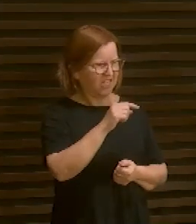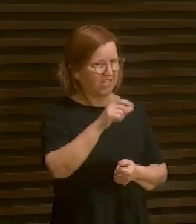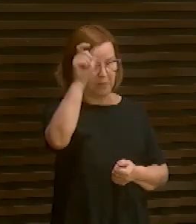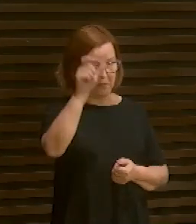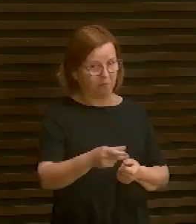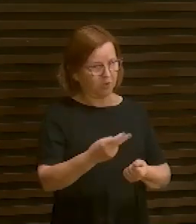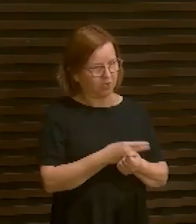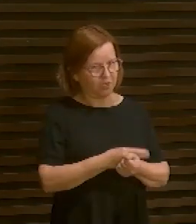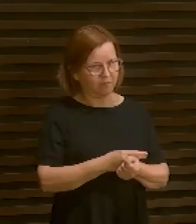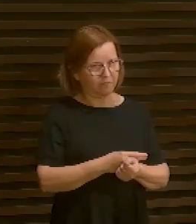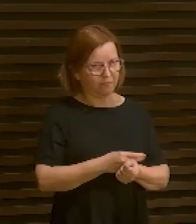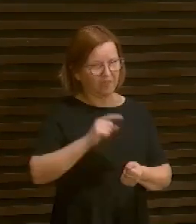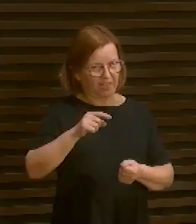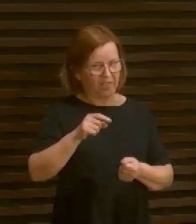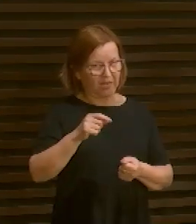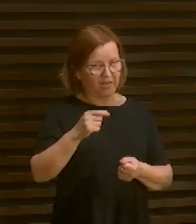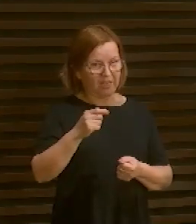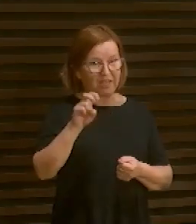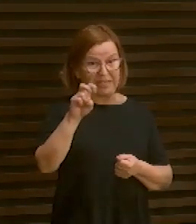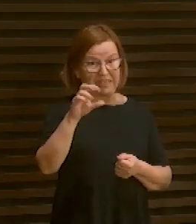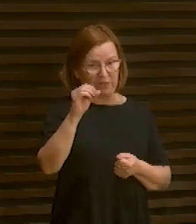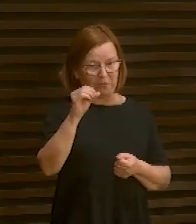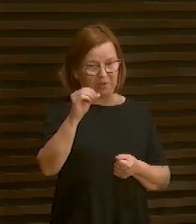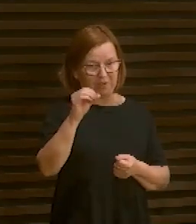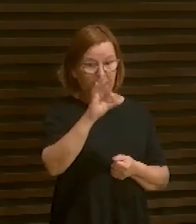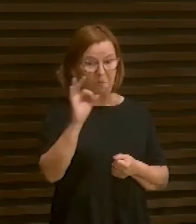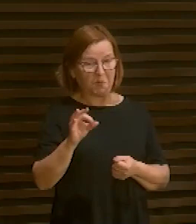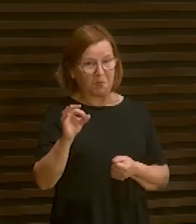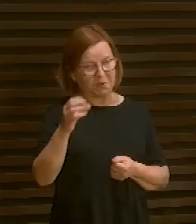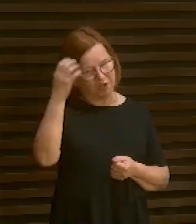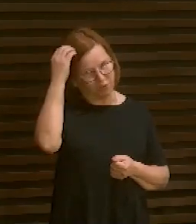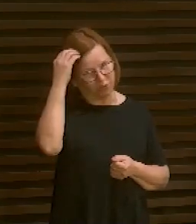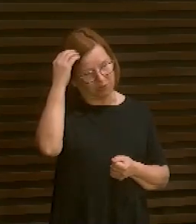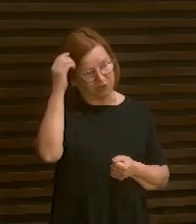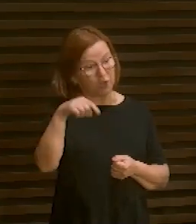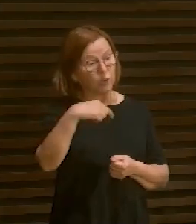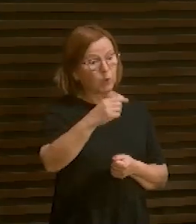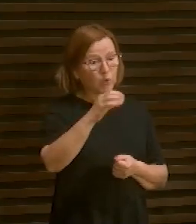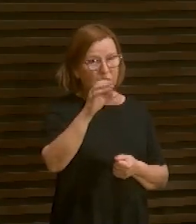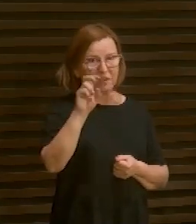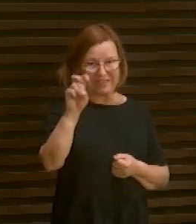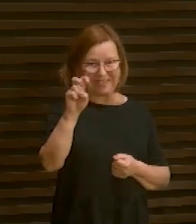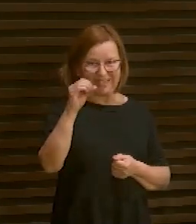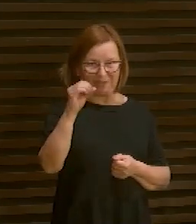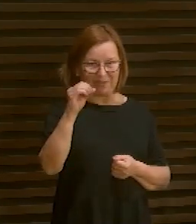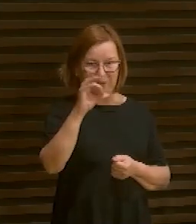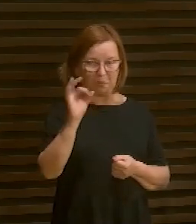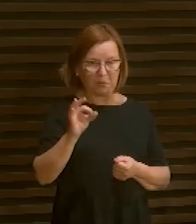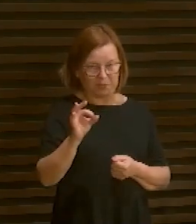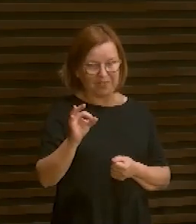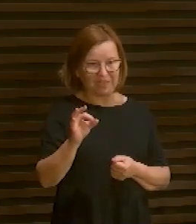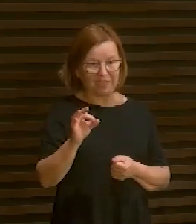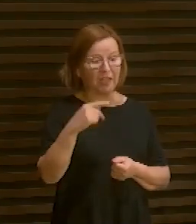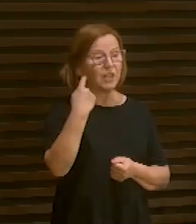Ela tem 50%, mas os outros 50% é seu. E os 50% seu são 100% seu. Você não tem que